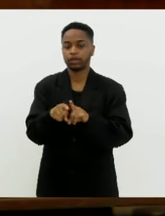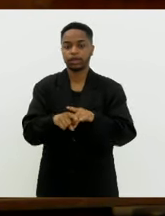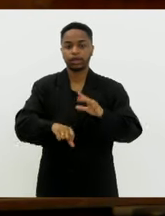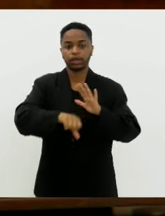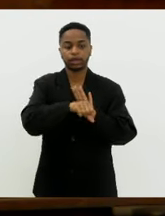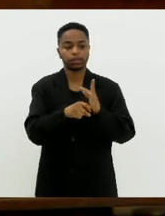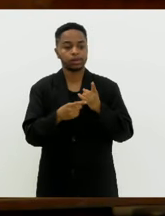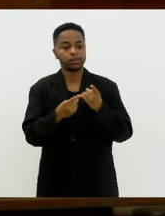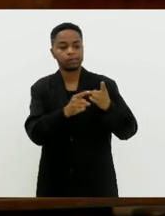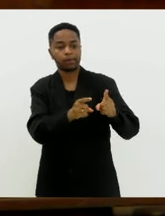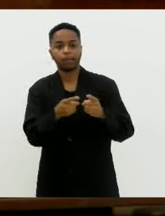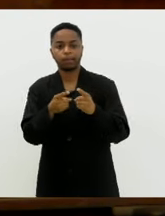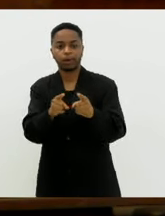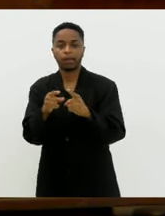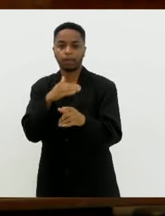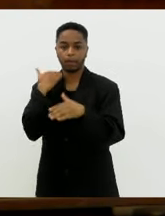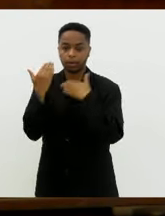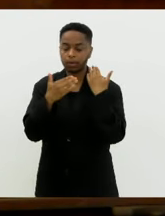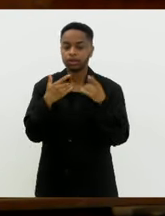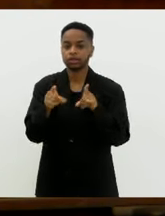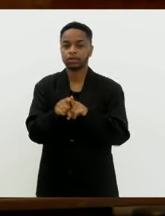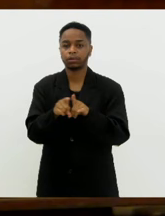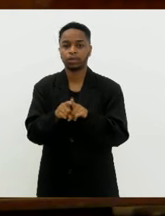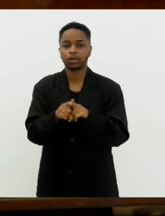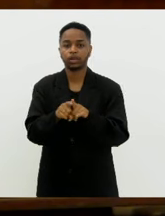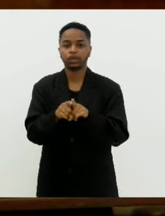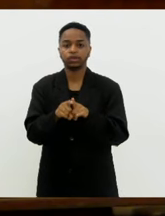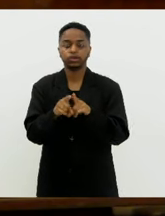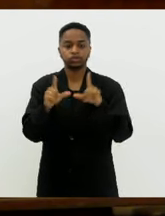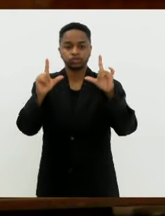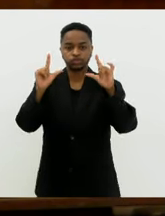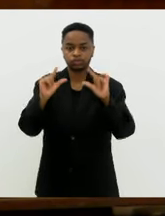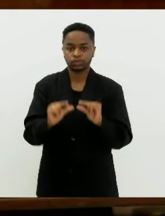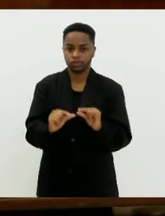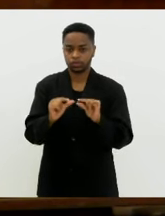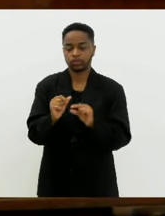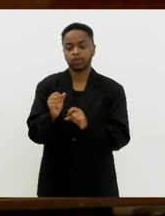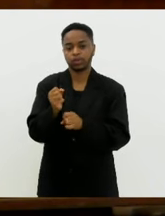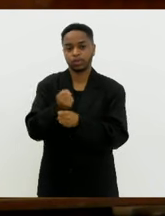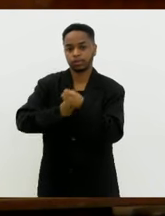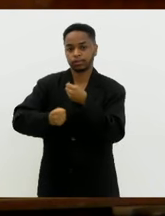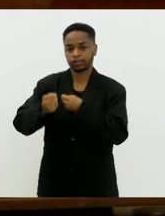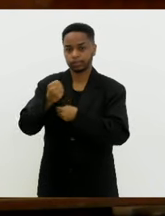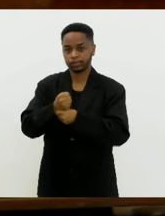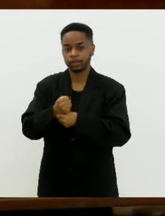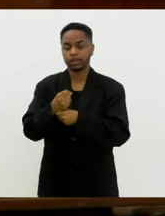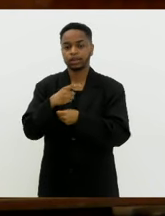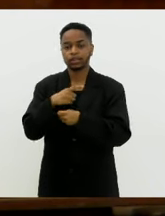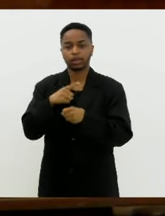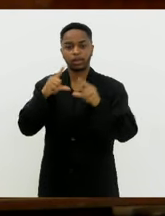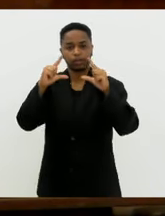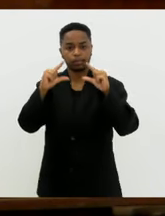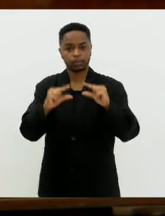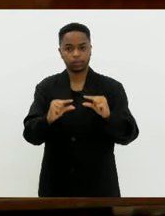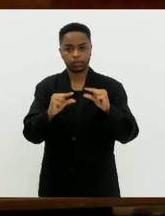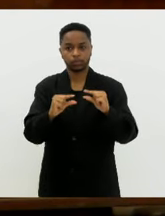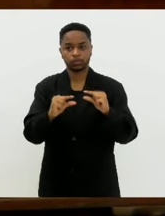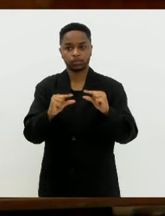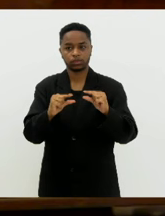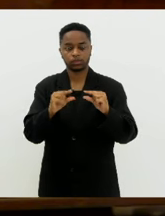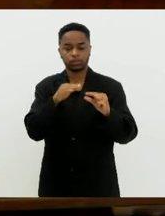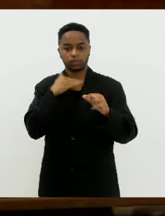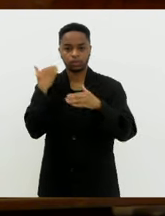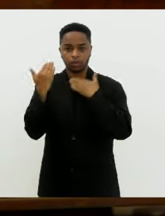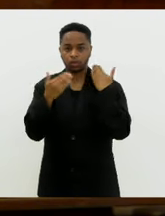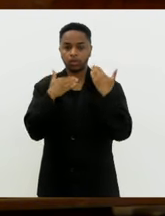ou letalidade e violência alcançaram quedas históricas no último ano, com o menor número de mortes